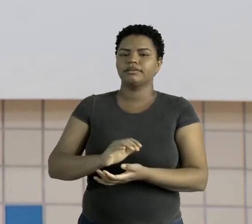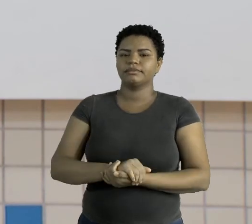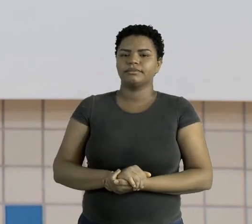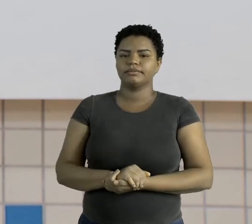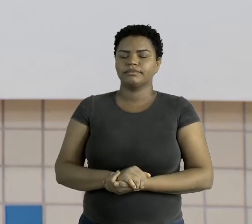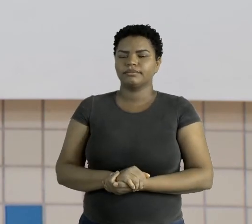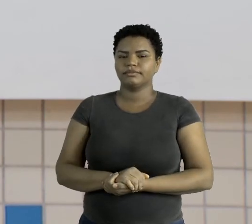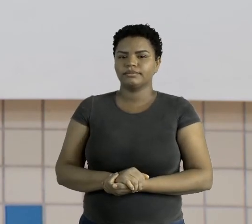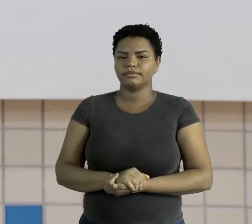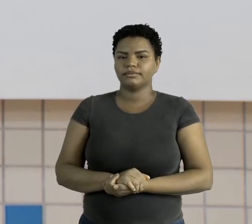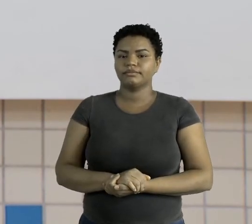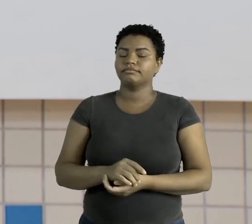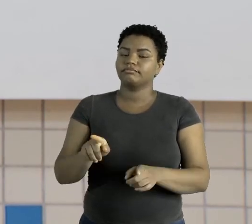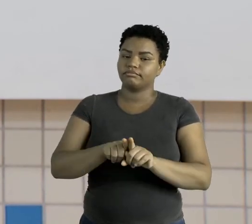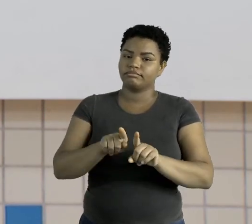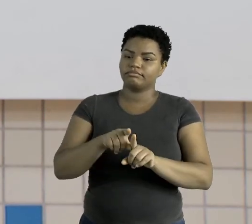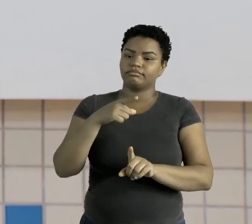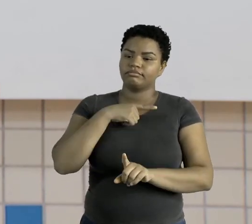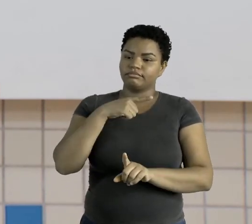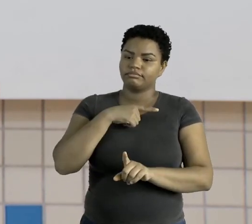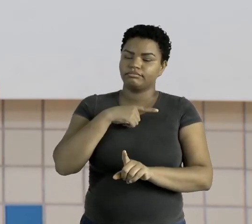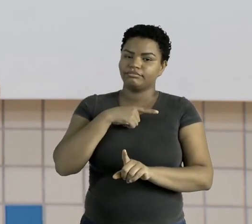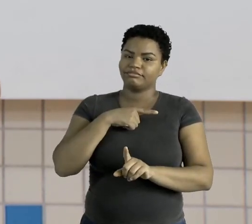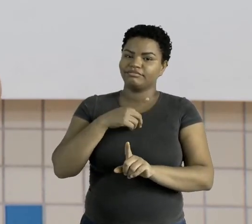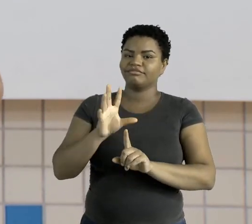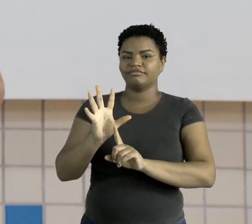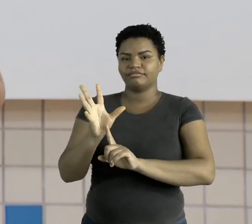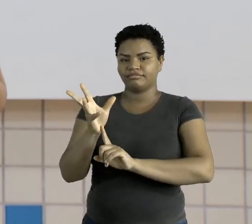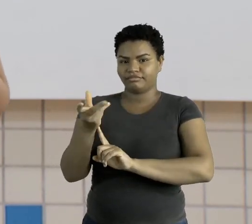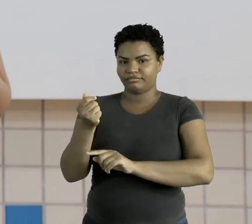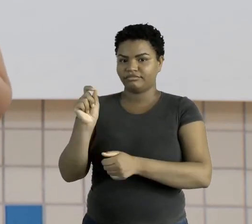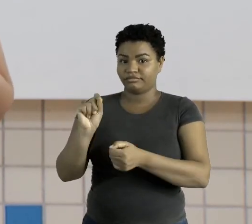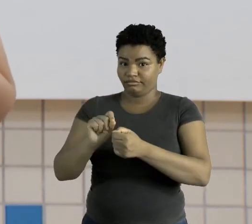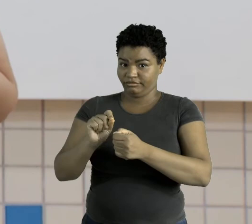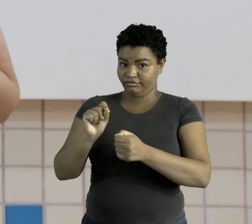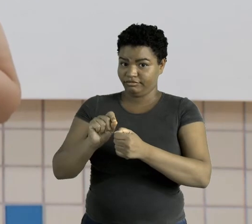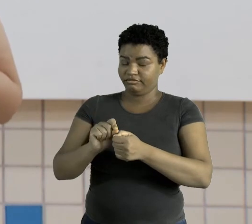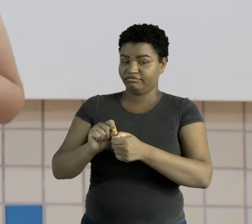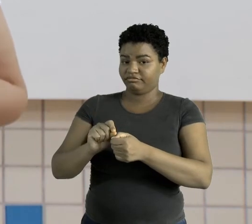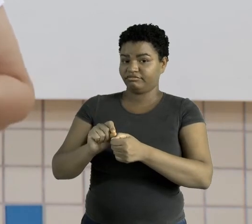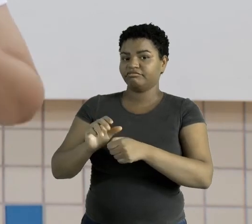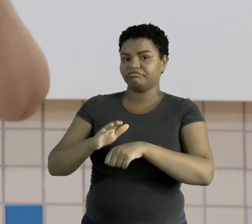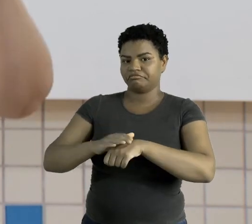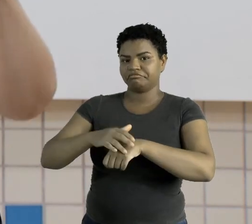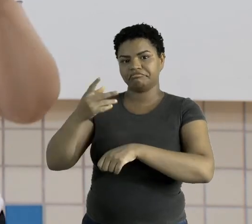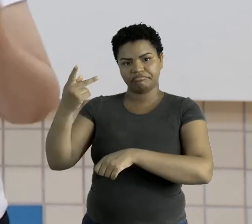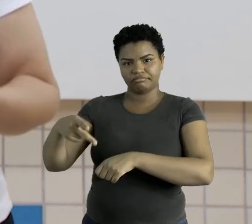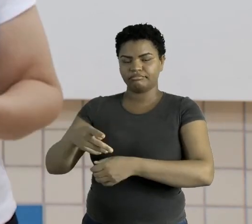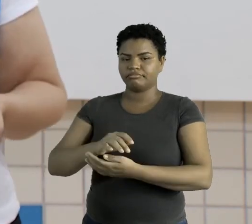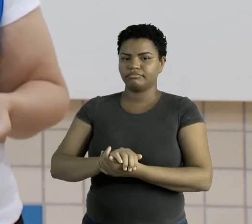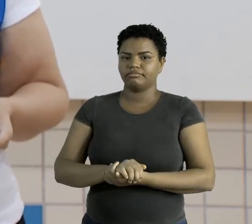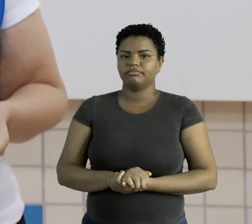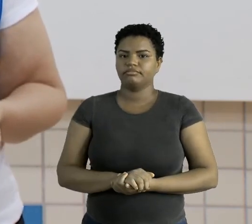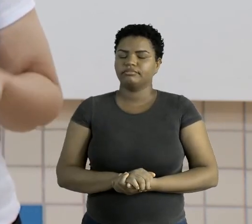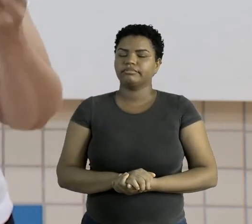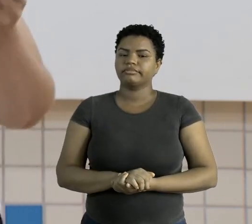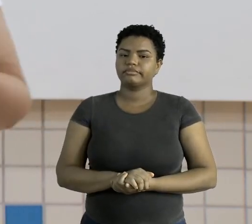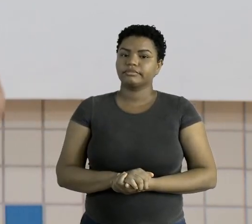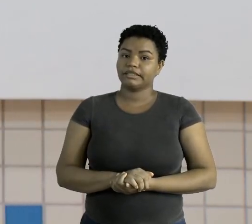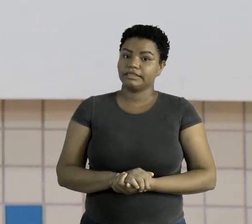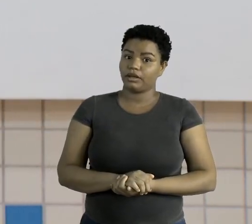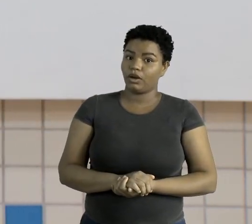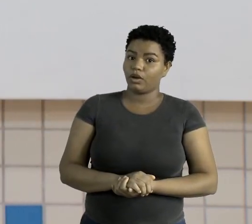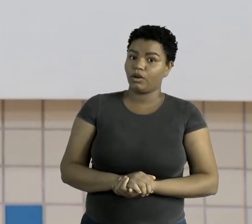nós temos o artesanato que é produzido por eles. Então, espero que vocês